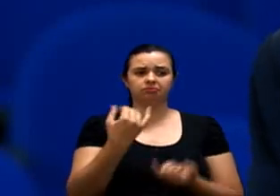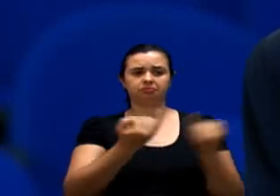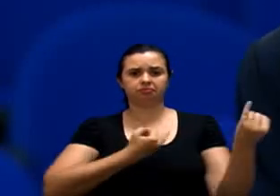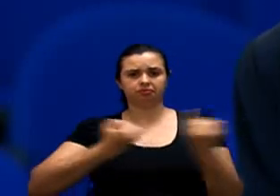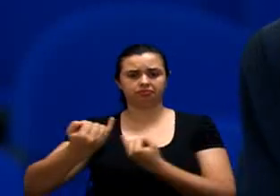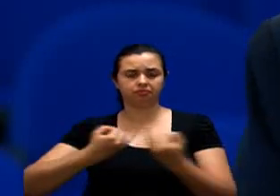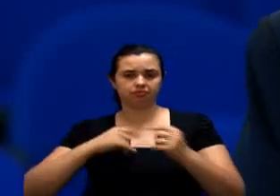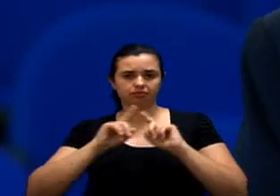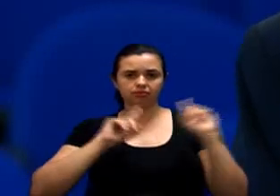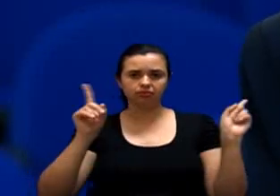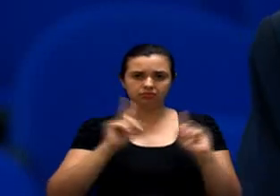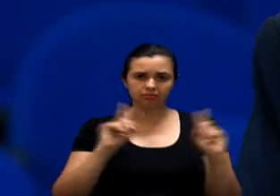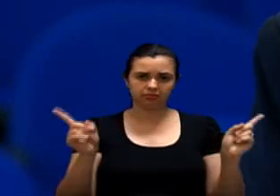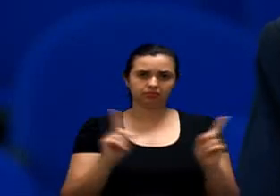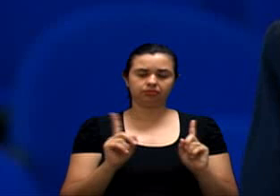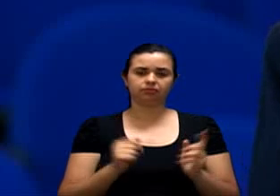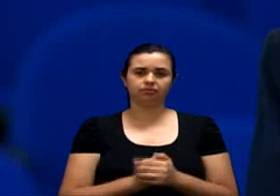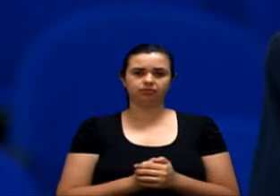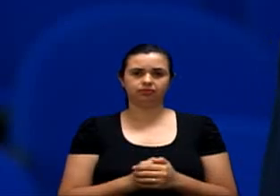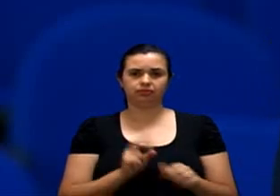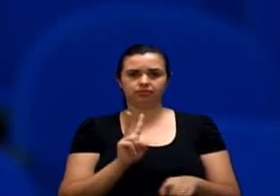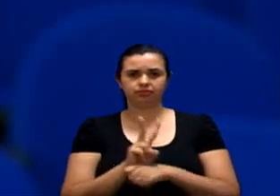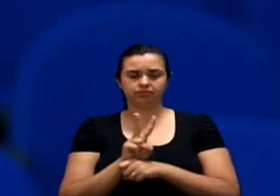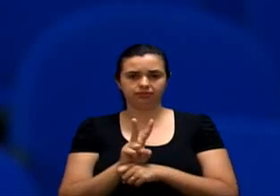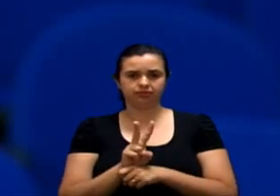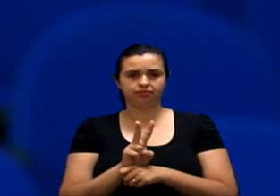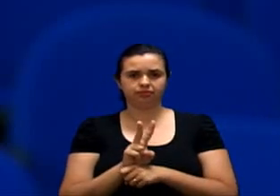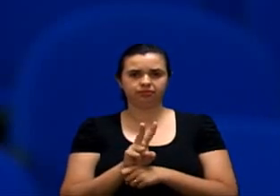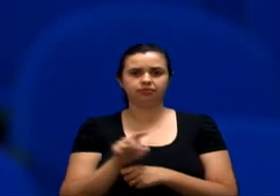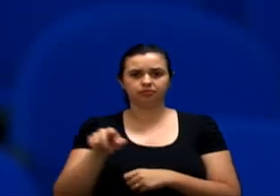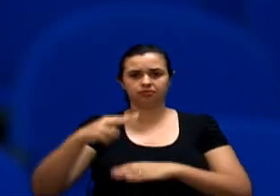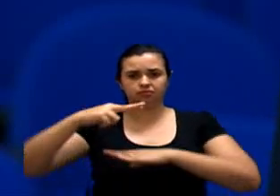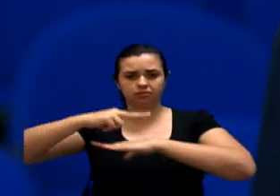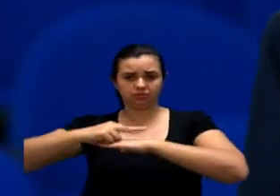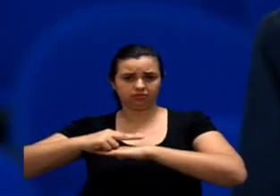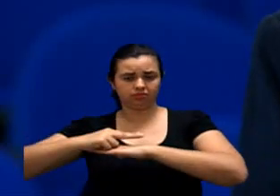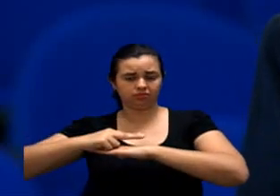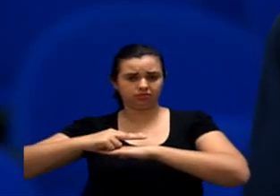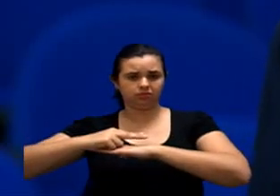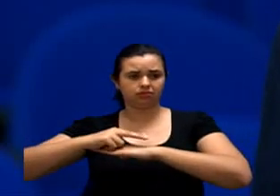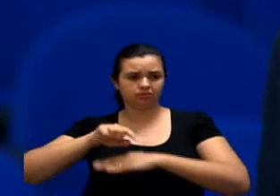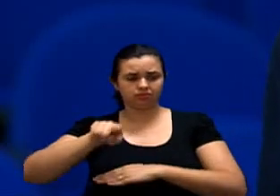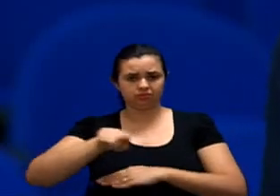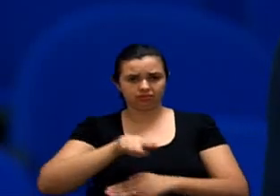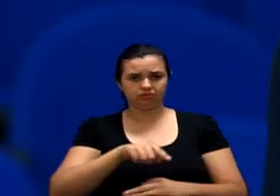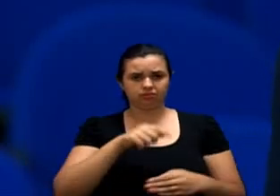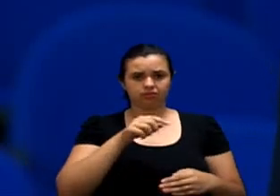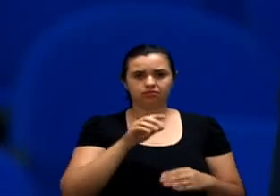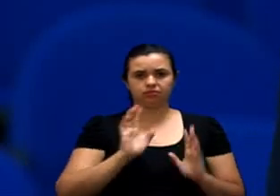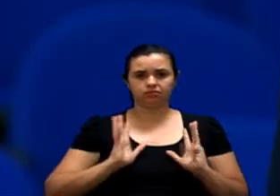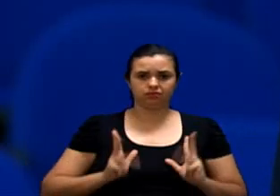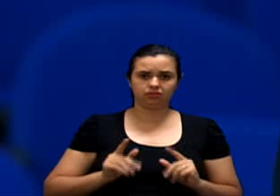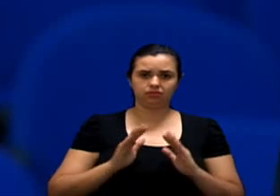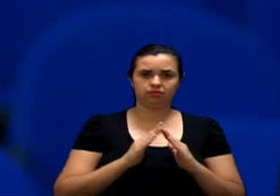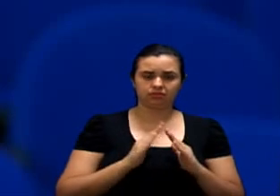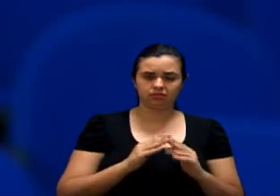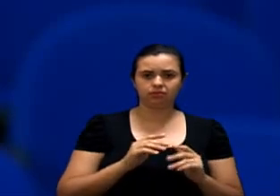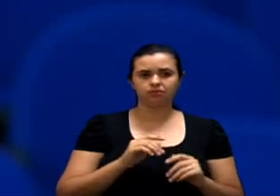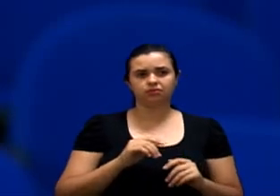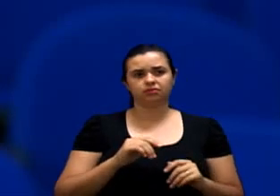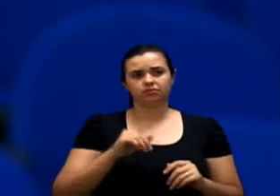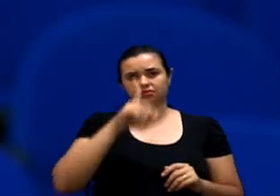exemplo, que estão esperando vaga e tem poucas vagas de internação, falta vagas de internação para as pessoas aqui, Santa Casa, Santa